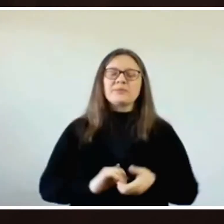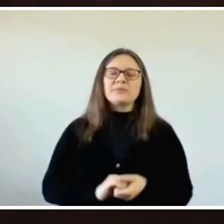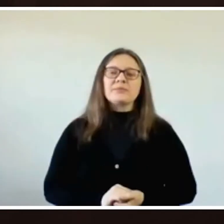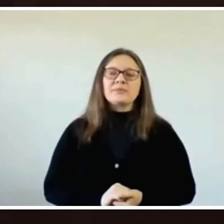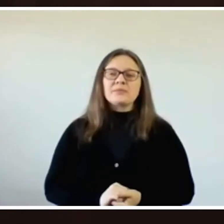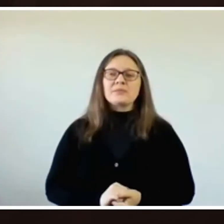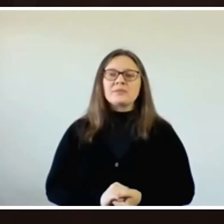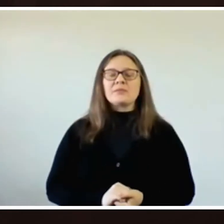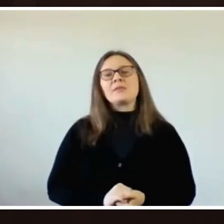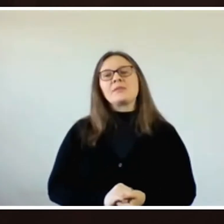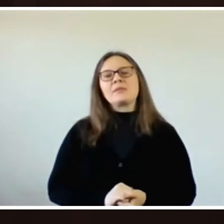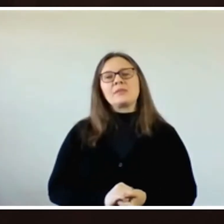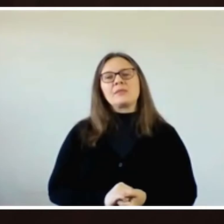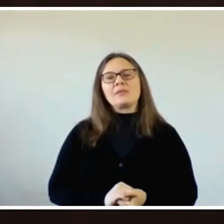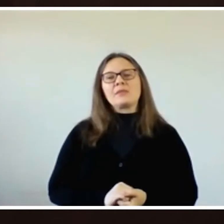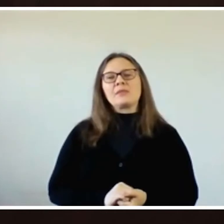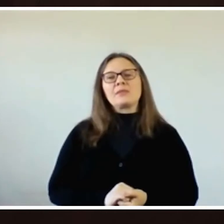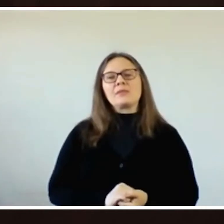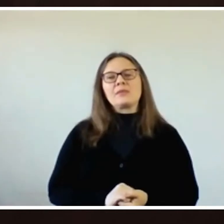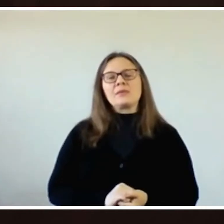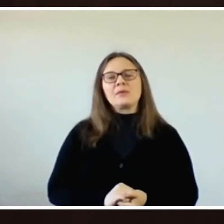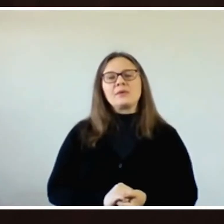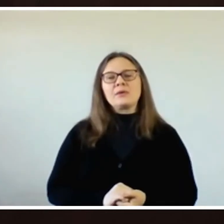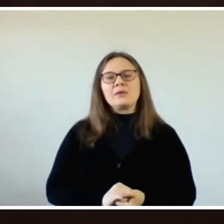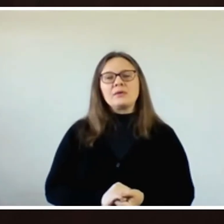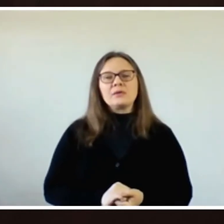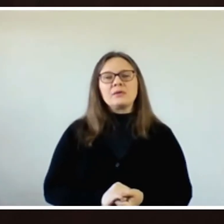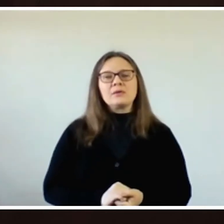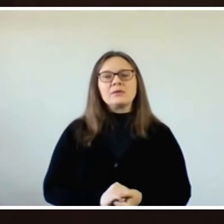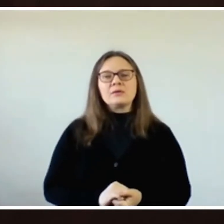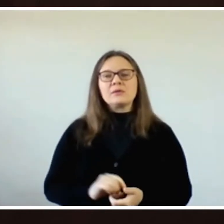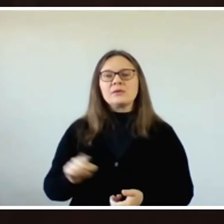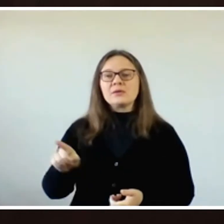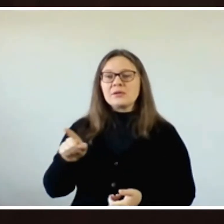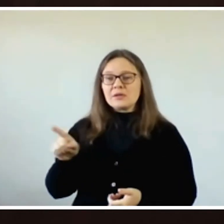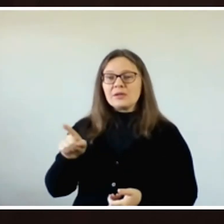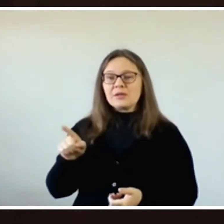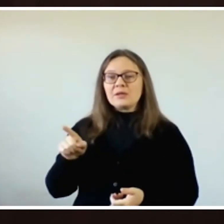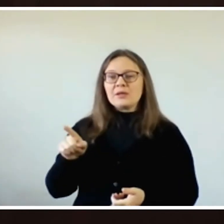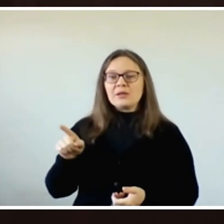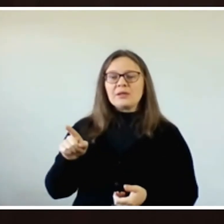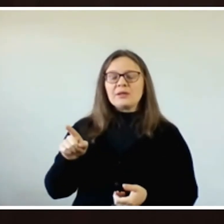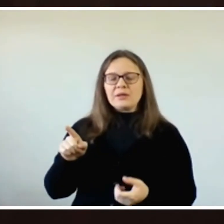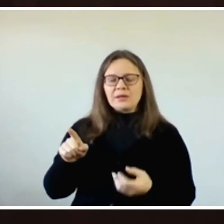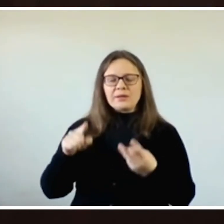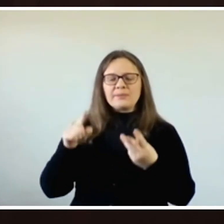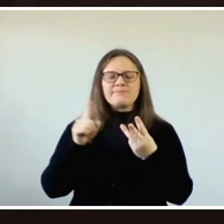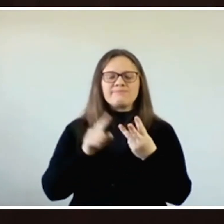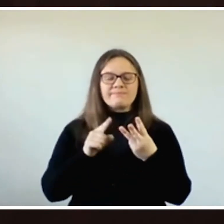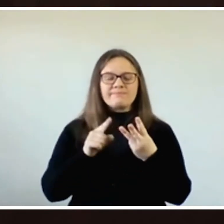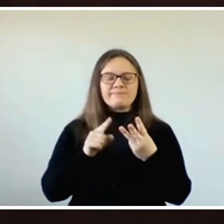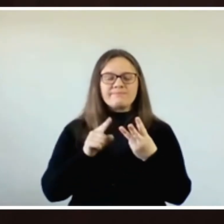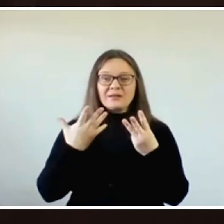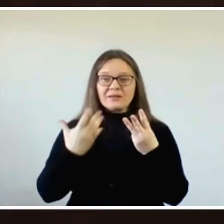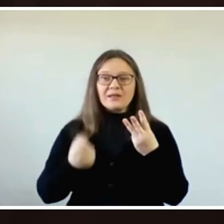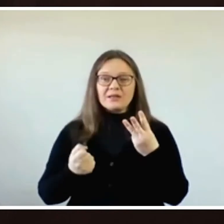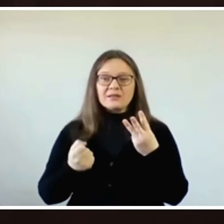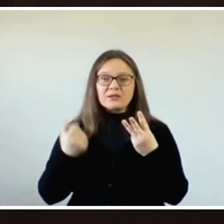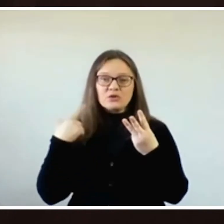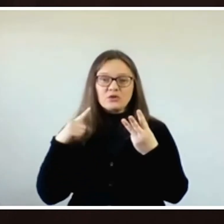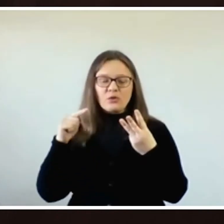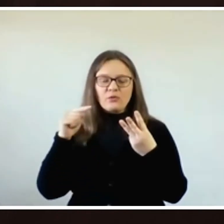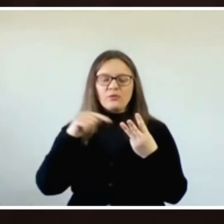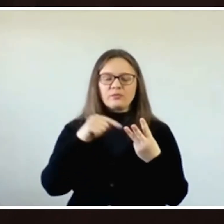tá, também chamado de Alexandre, que recebesse de volta o Ário, né? Então o bispo, que tinha quase